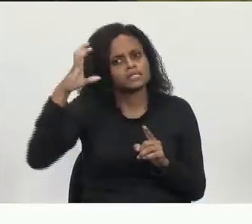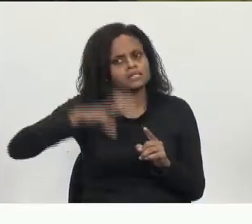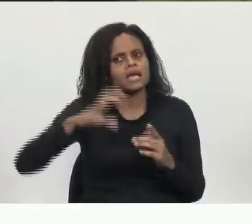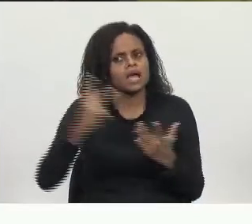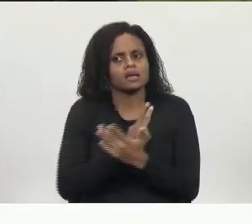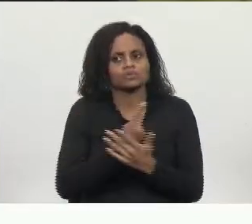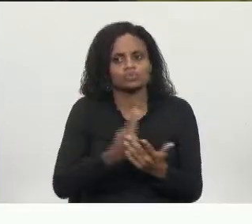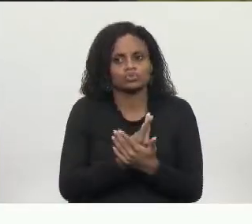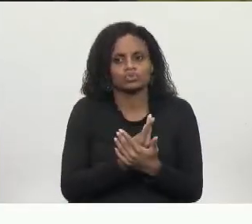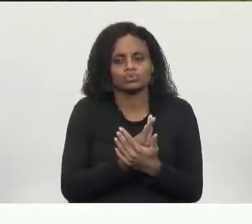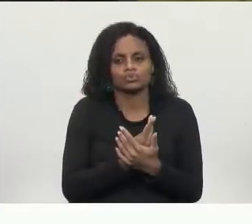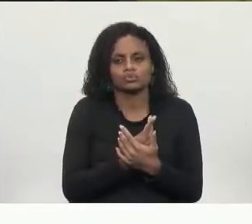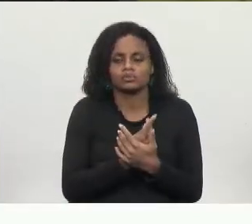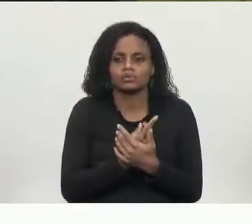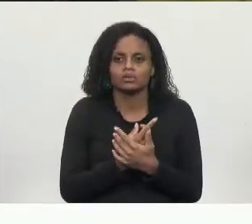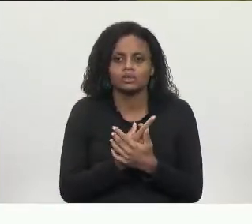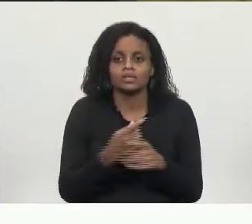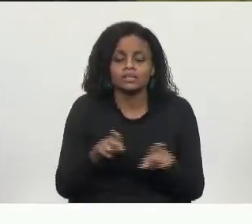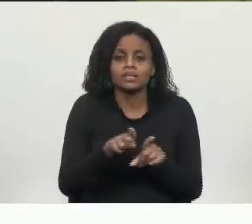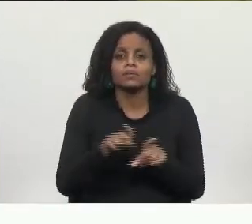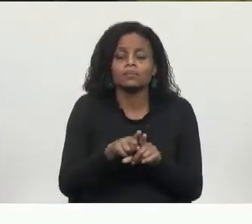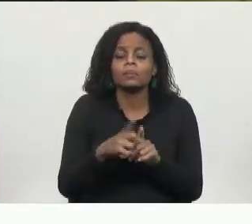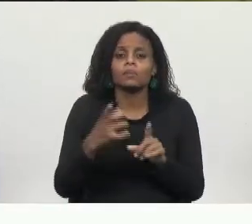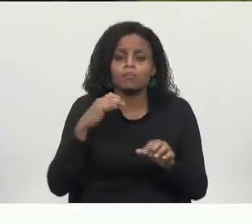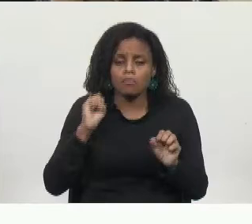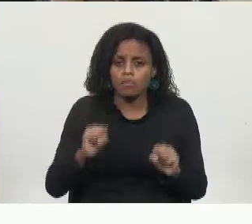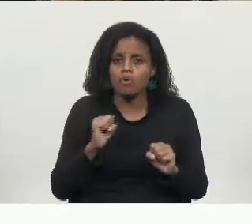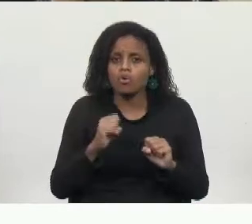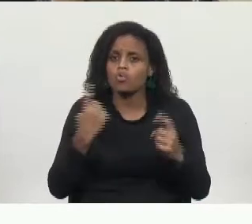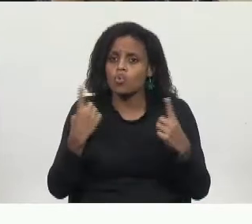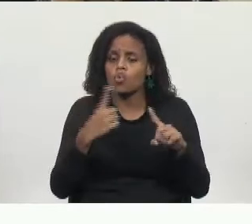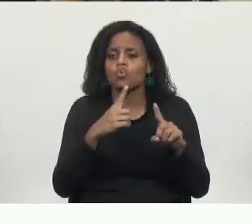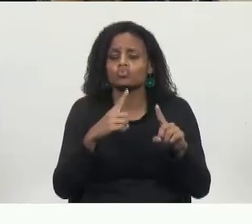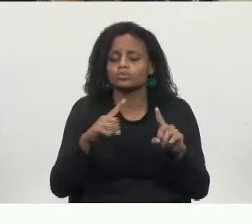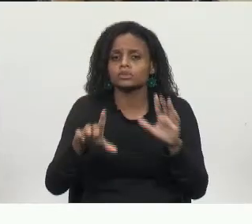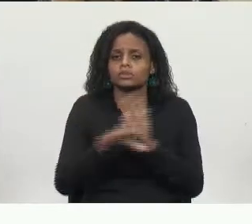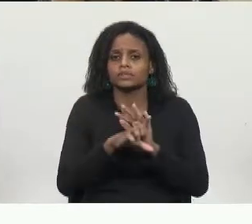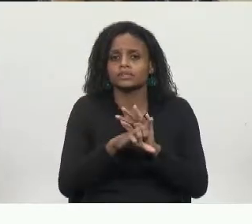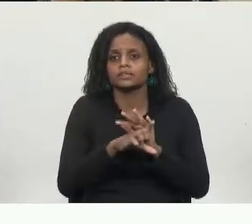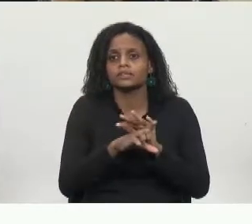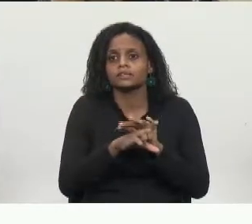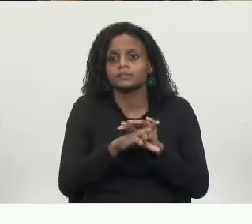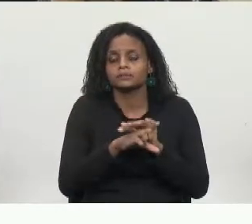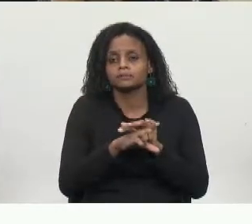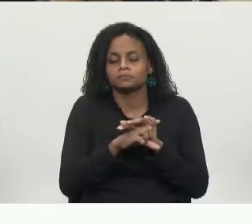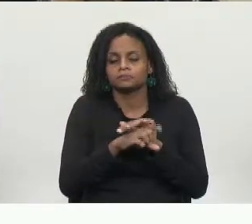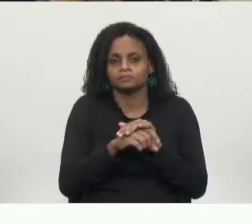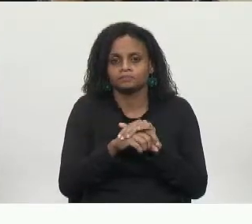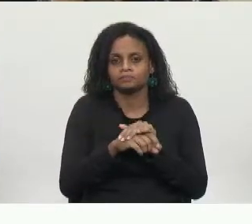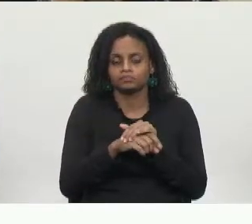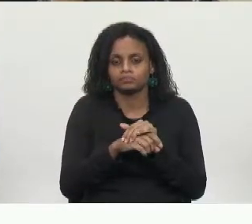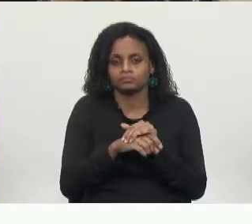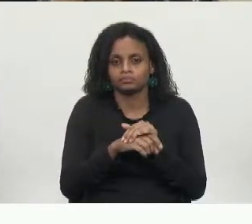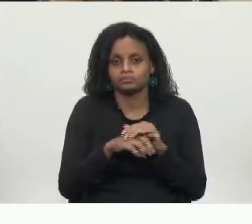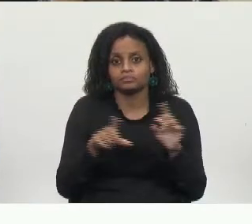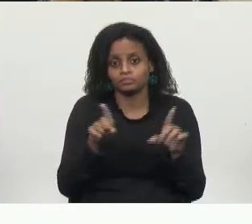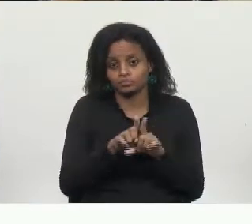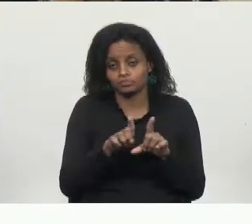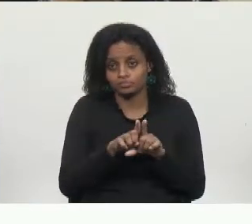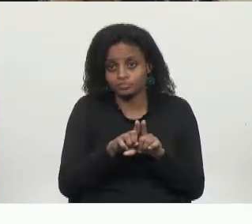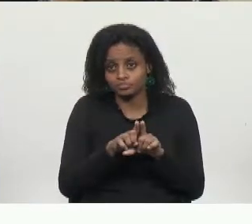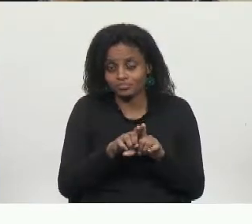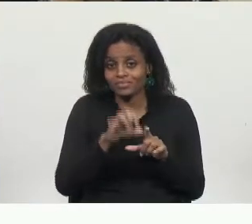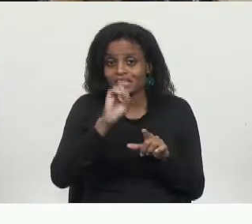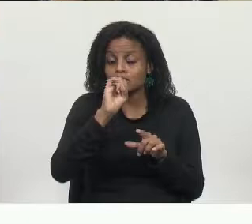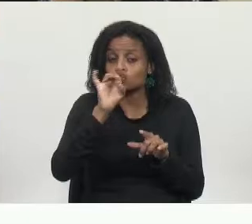disciplinar, além das disposições penais cabíveis, o desrespeito a esta proibição, ressalvado o porte por servidores